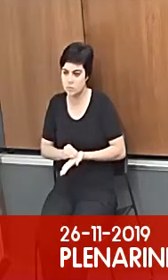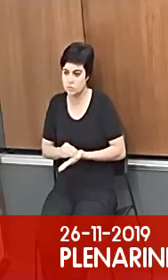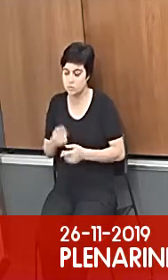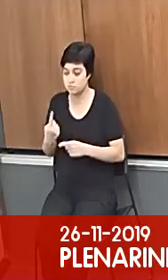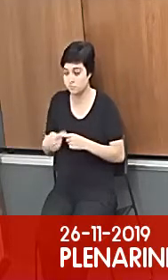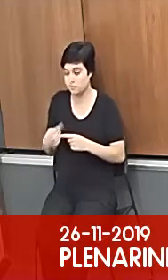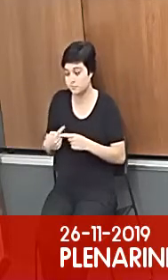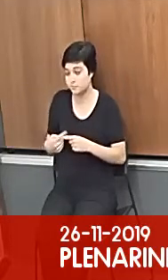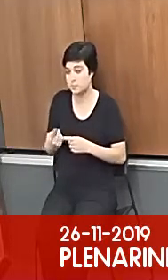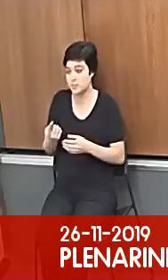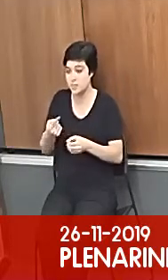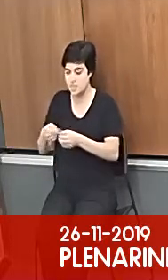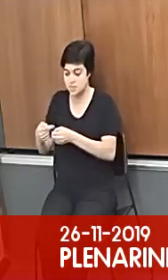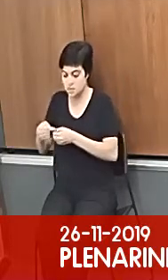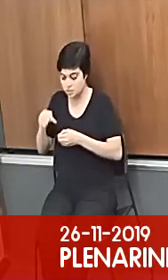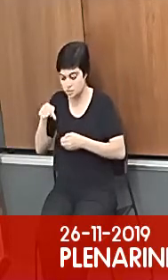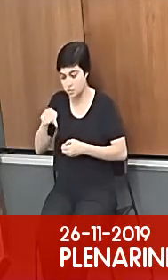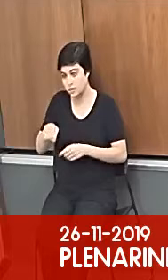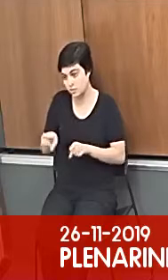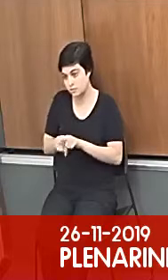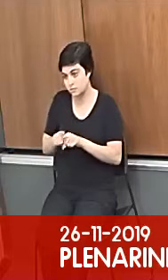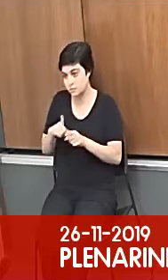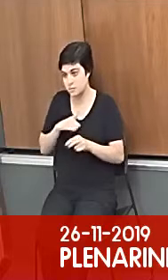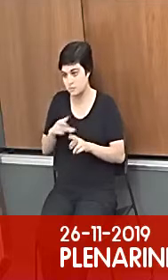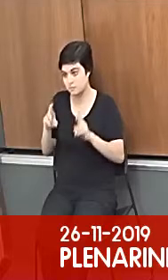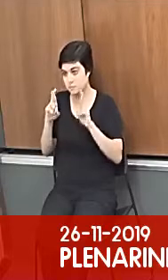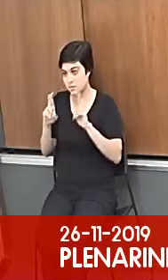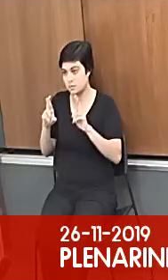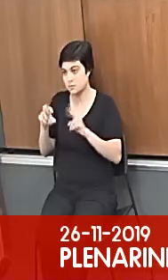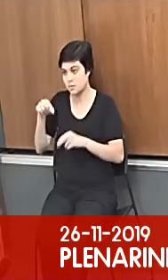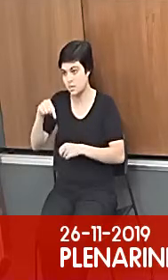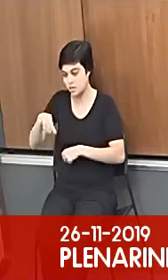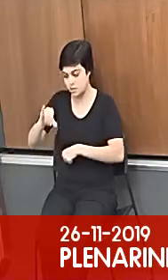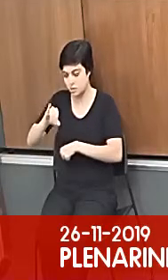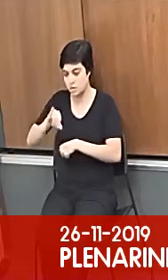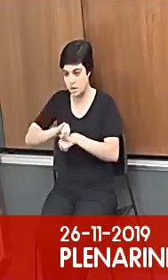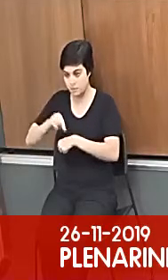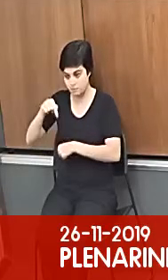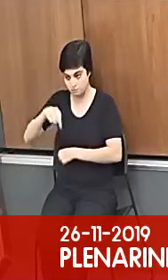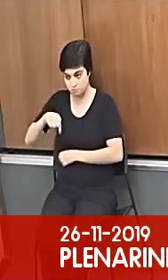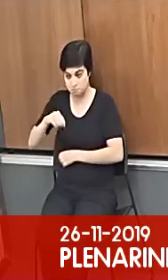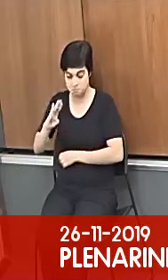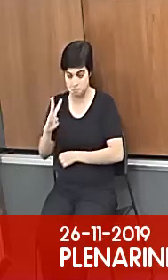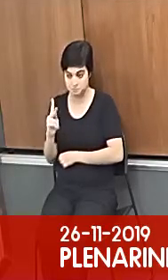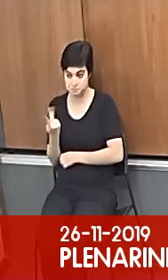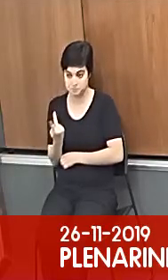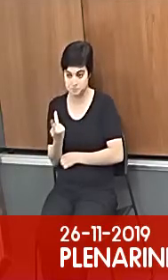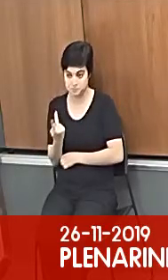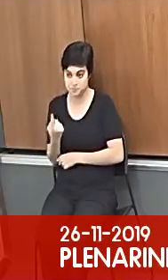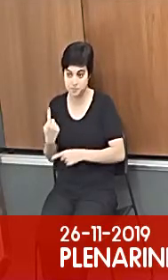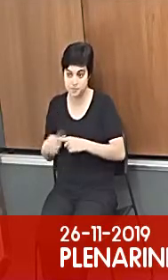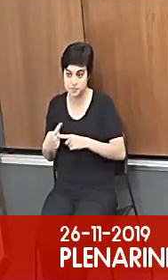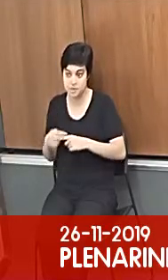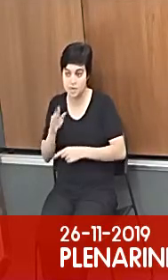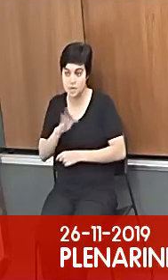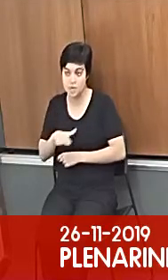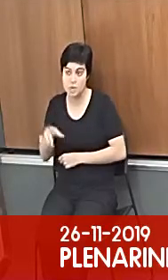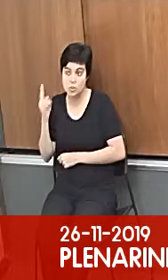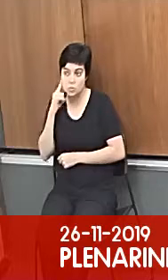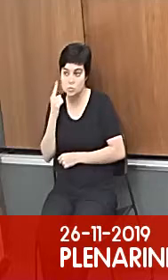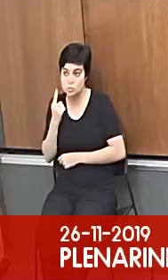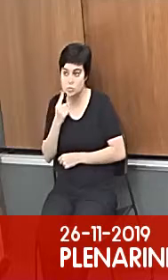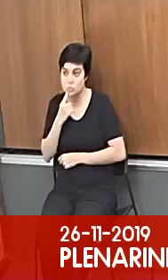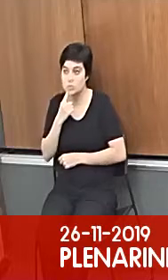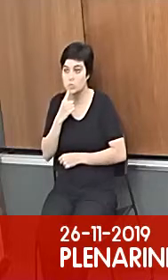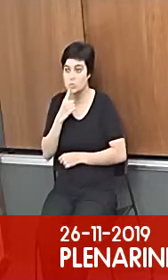desvinculada à outra, e temos o representante do da capital, porque as crianças surdas na prefeitura